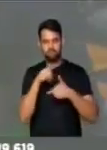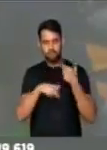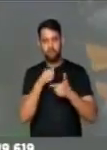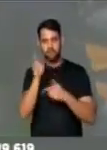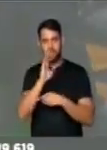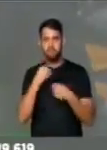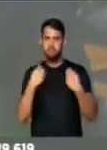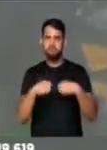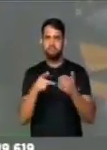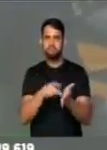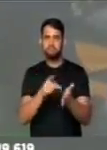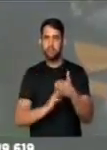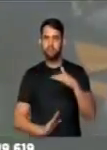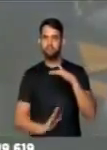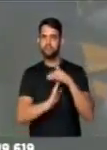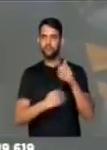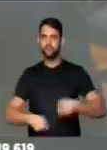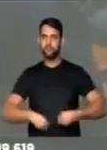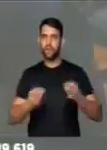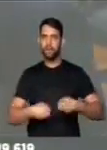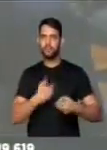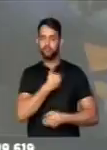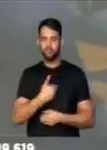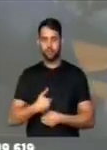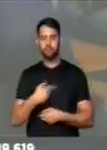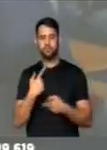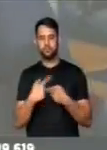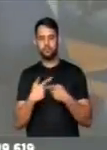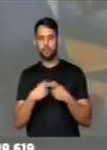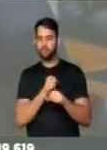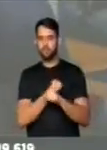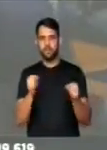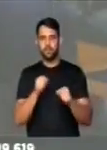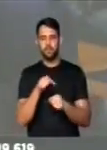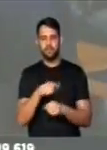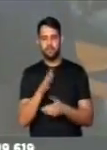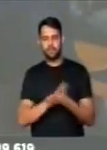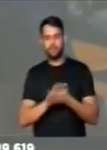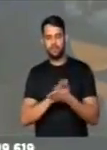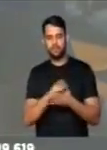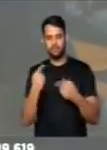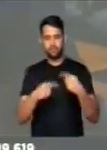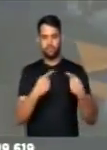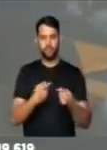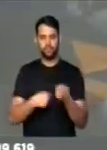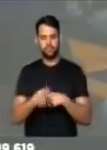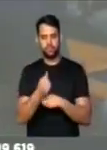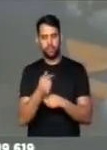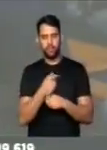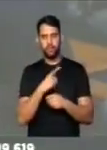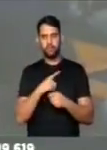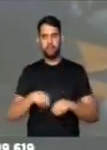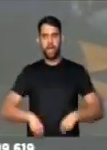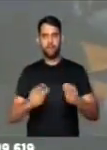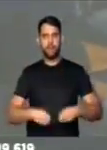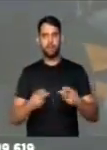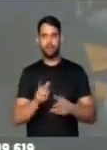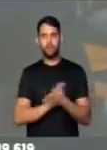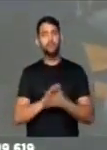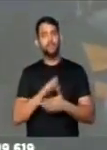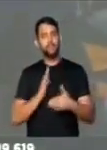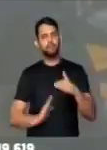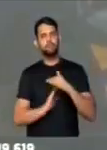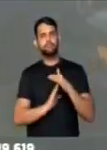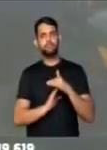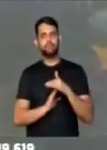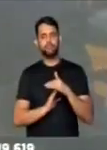Brasil precisa ter um limitador dos gastos públicos. Não é possível mais tratarmos o dinheiro do contribuinte dessa forma. E dando